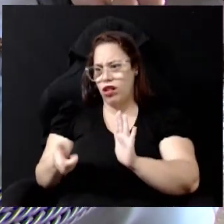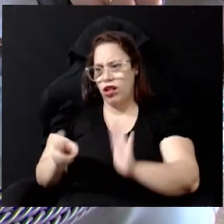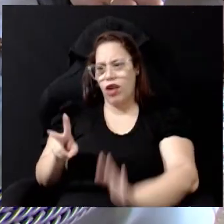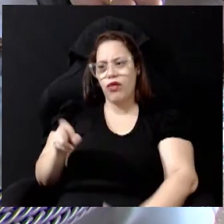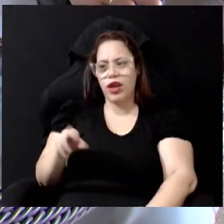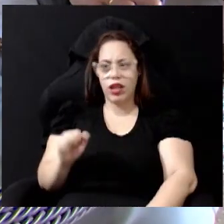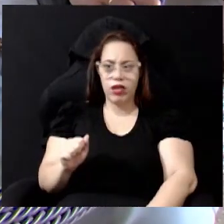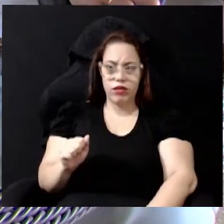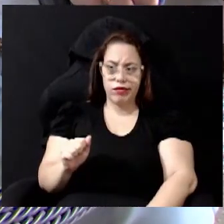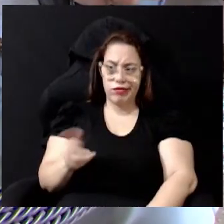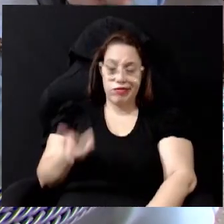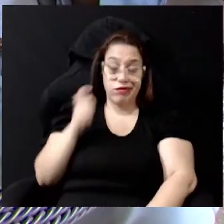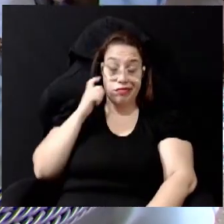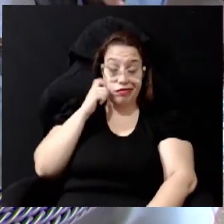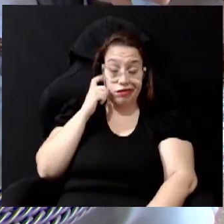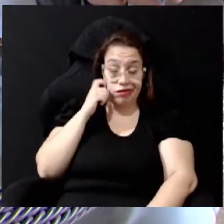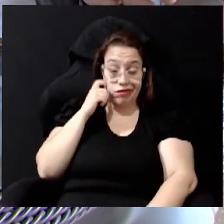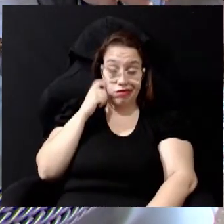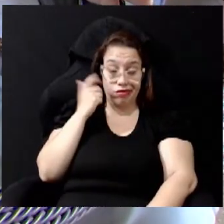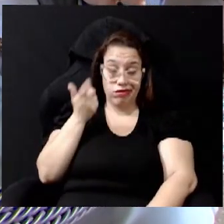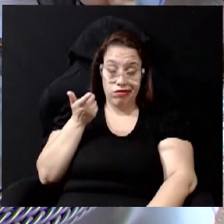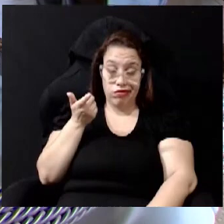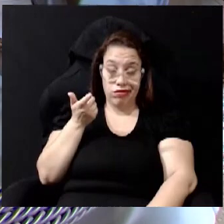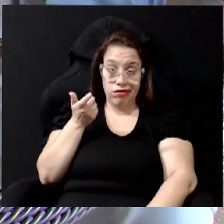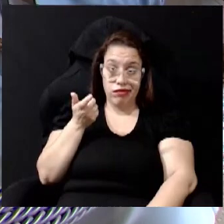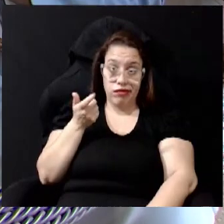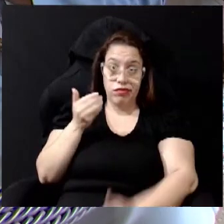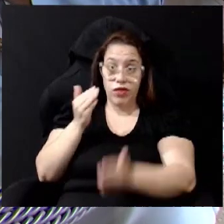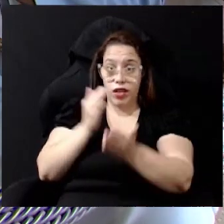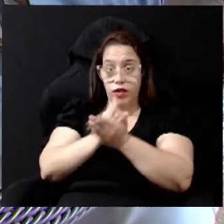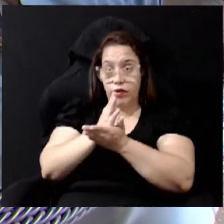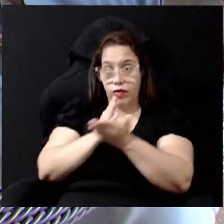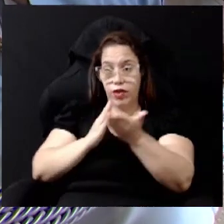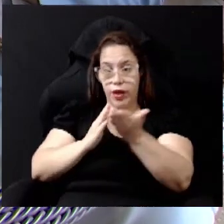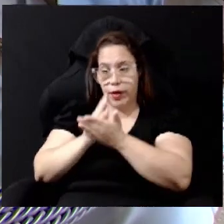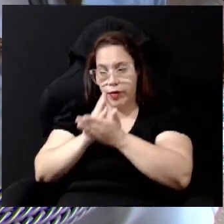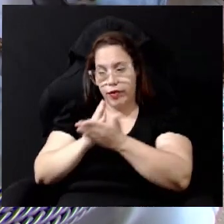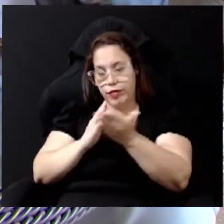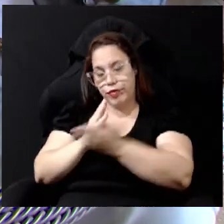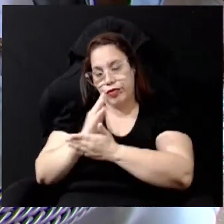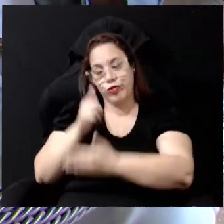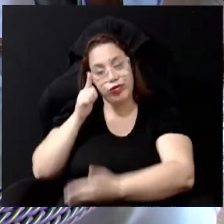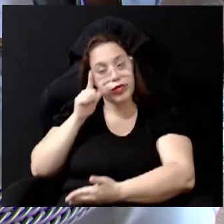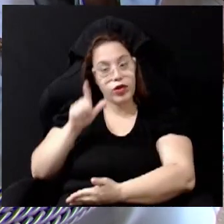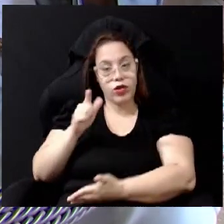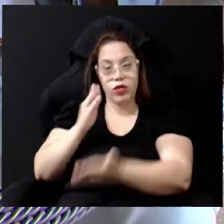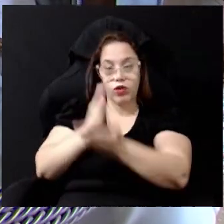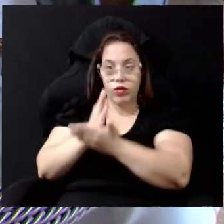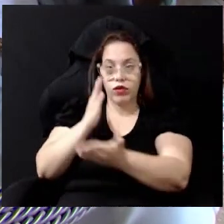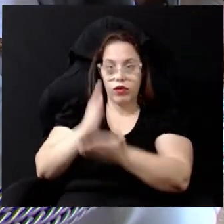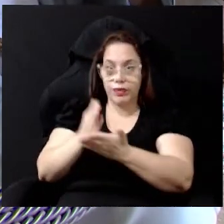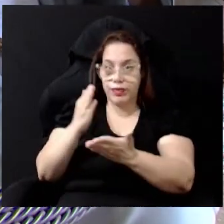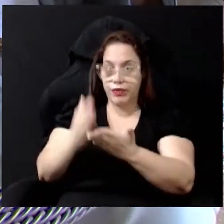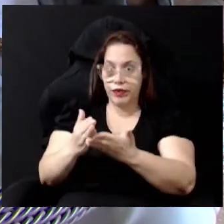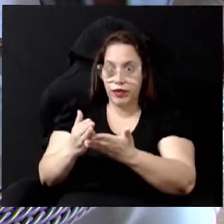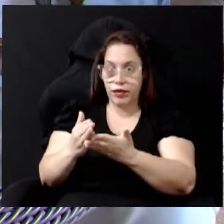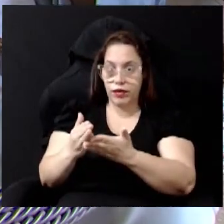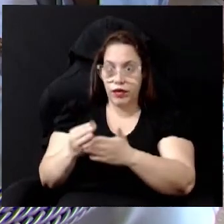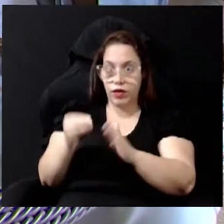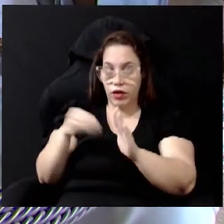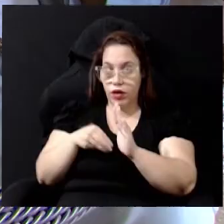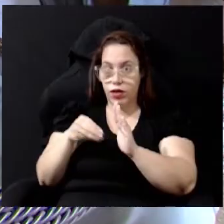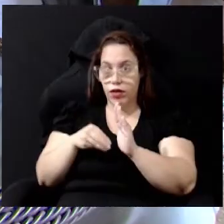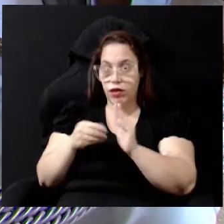você pegar e parcelar, e se a pessoa consegue parcelar e ainda tem uma sobrinha de caixa nesses valores que ela